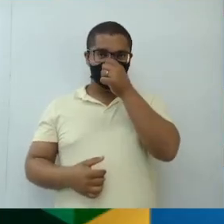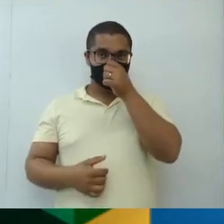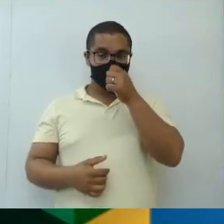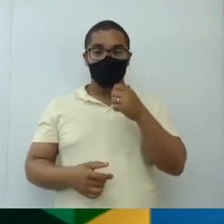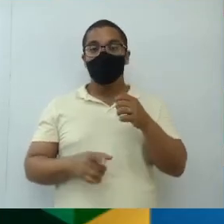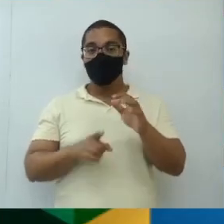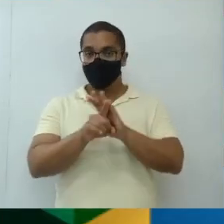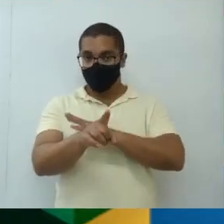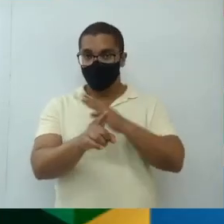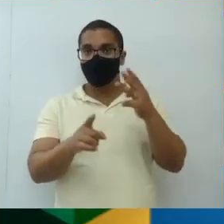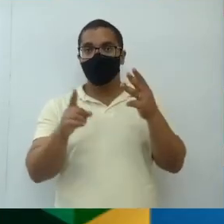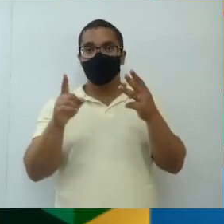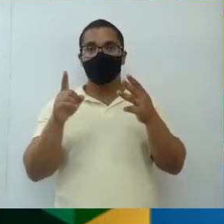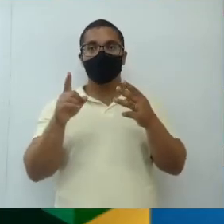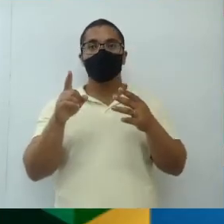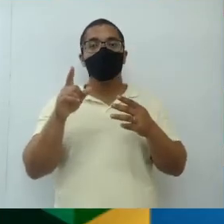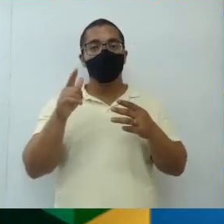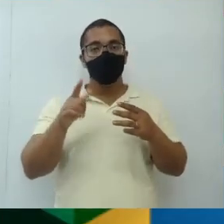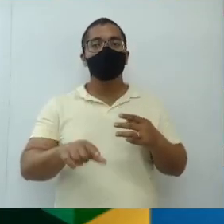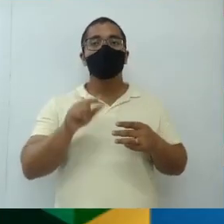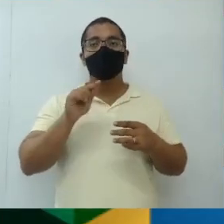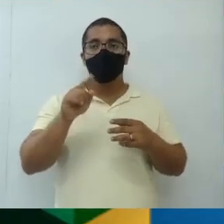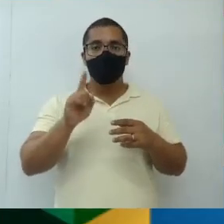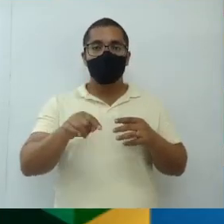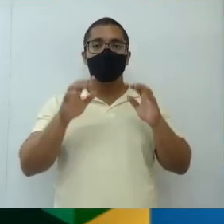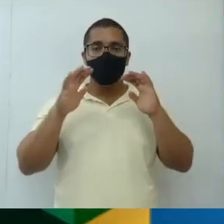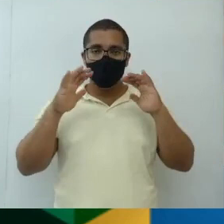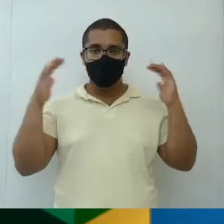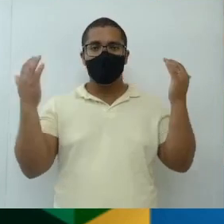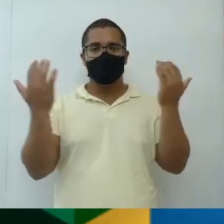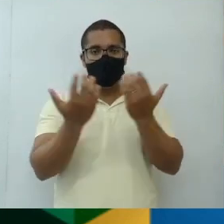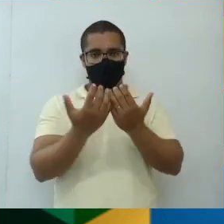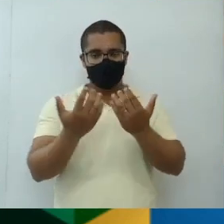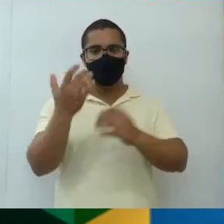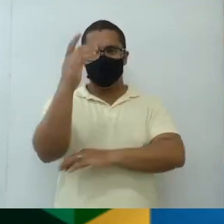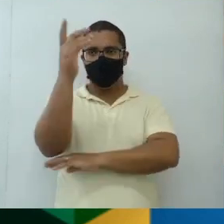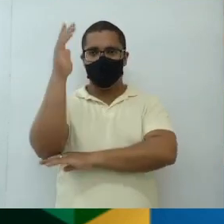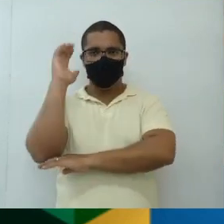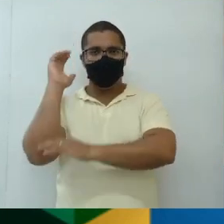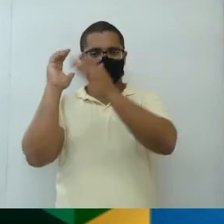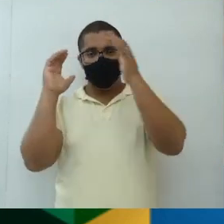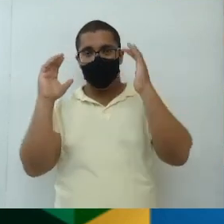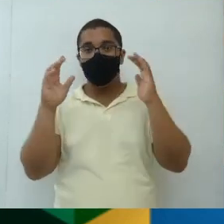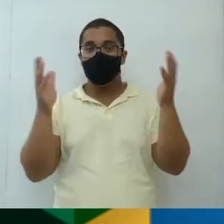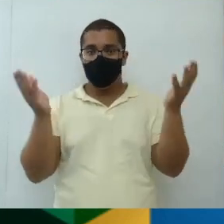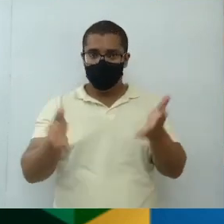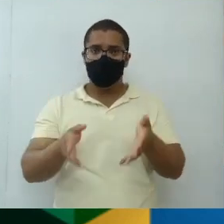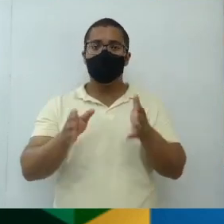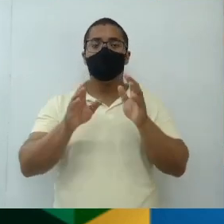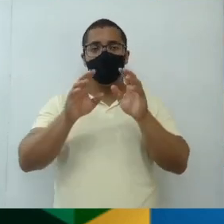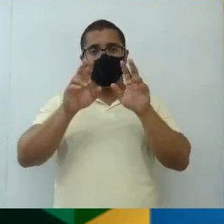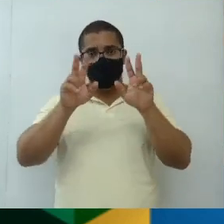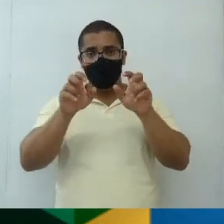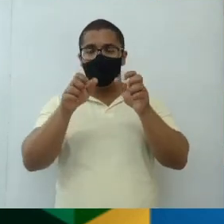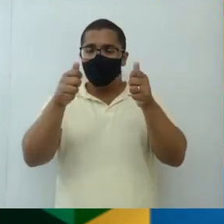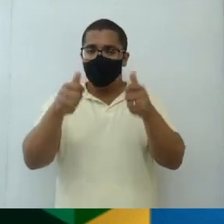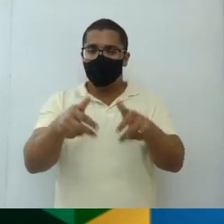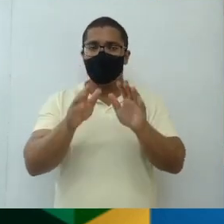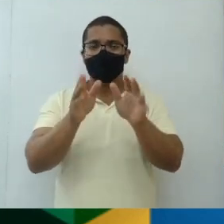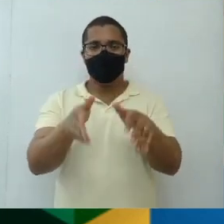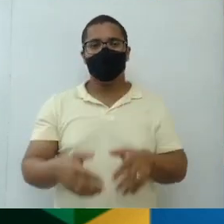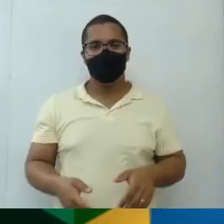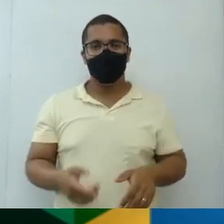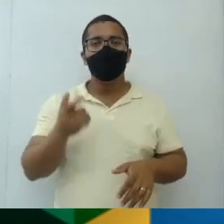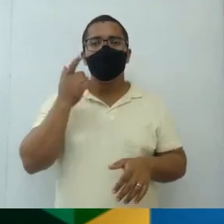olha aí conferências ambientais um tema também que nós trabalhamos durante esse bimestre Então vamos